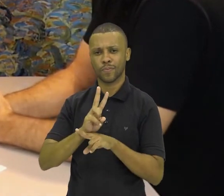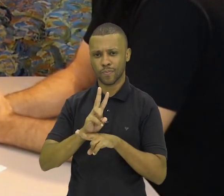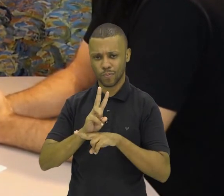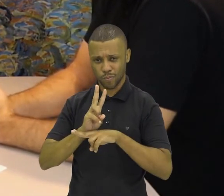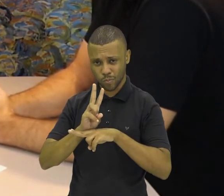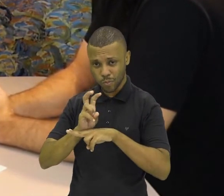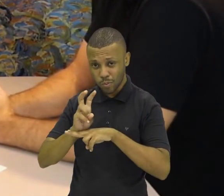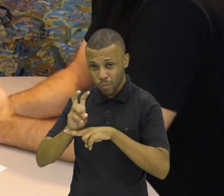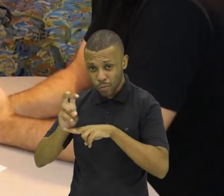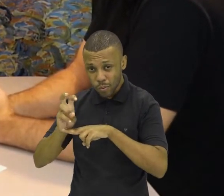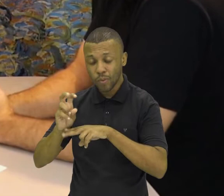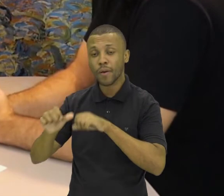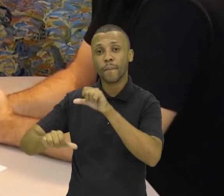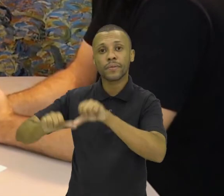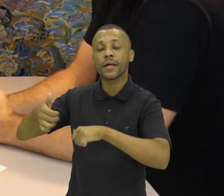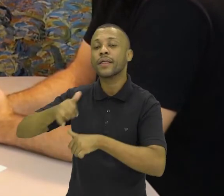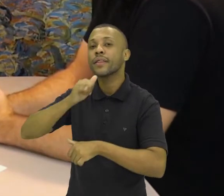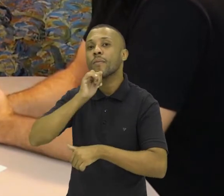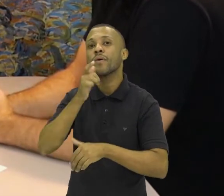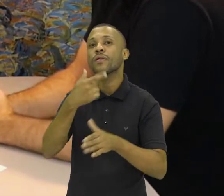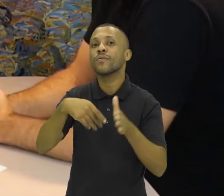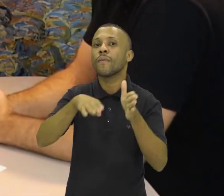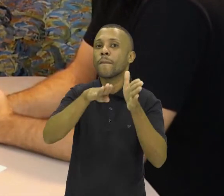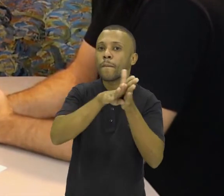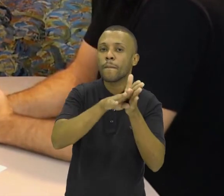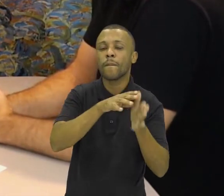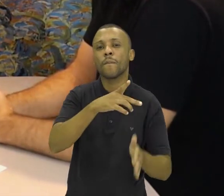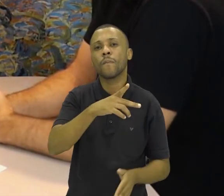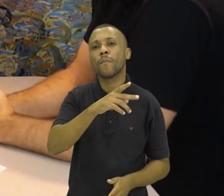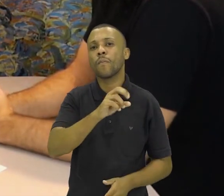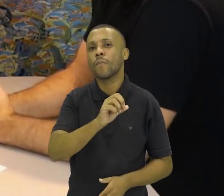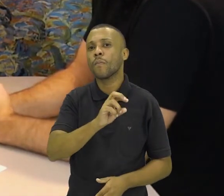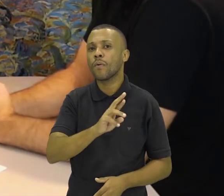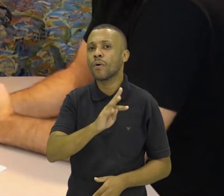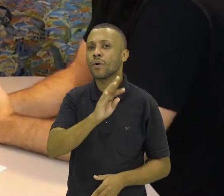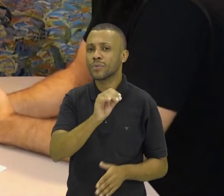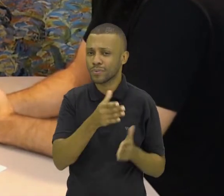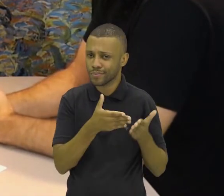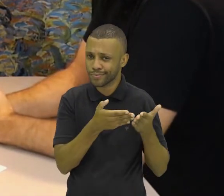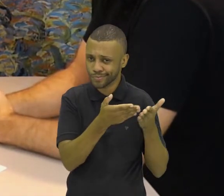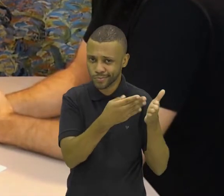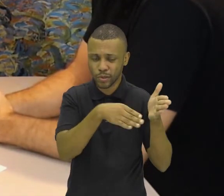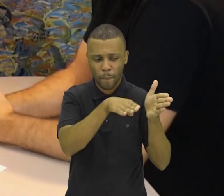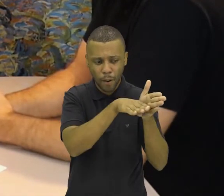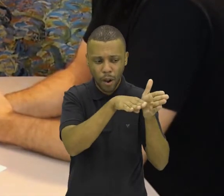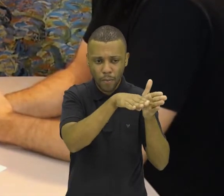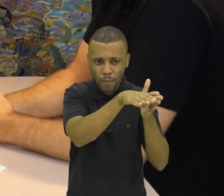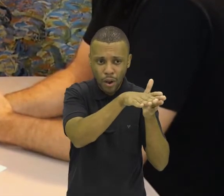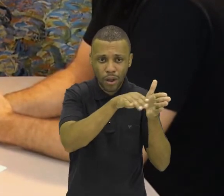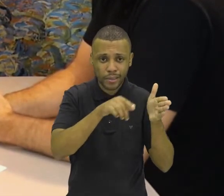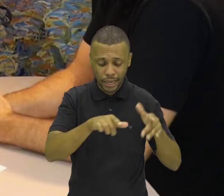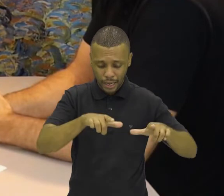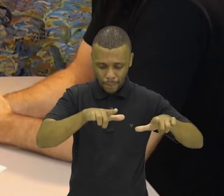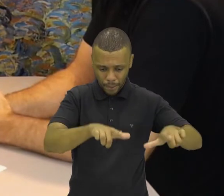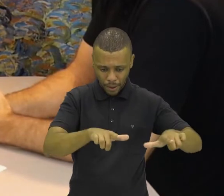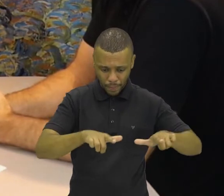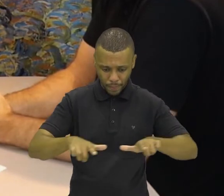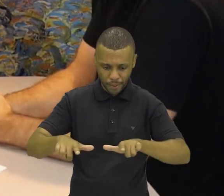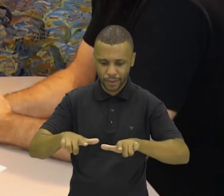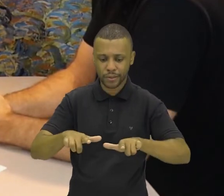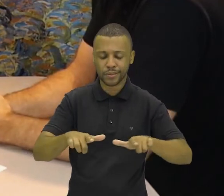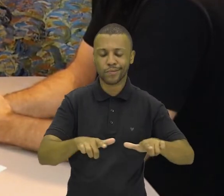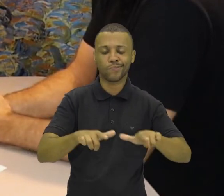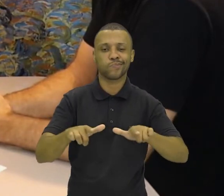ali no porto, é um monte daquelas placas de granito que foram colocadas, tá? E que estão soltas,